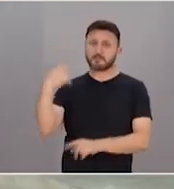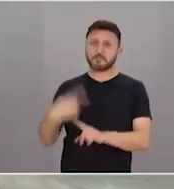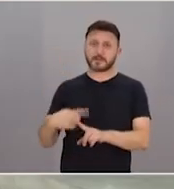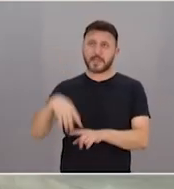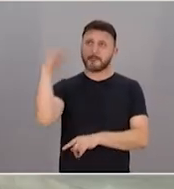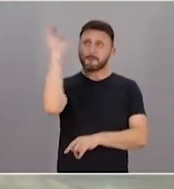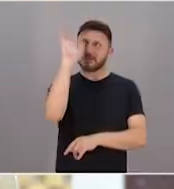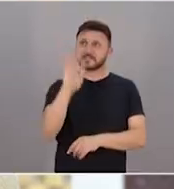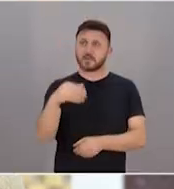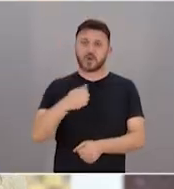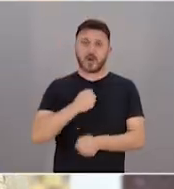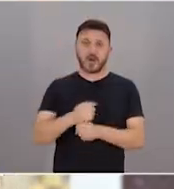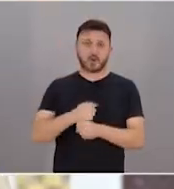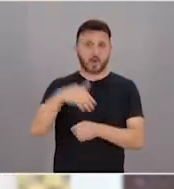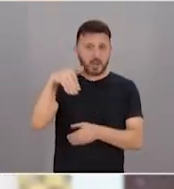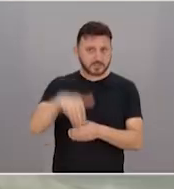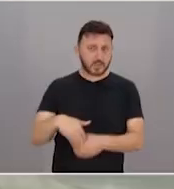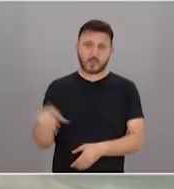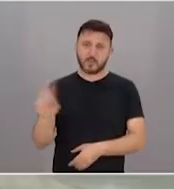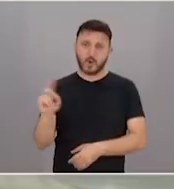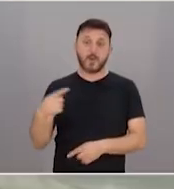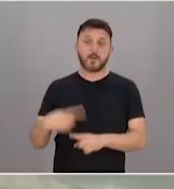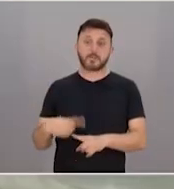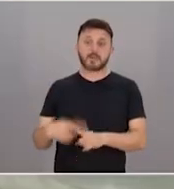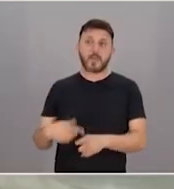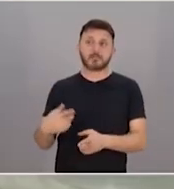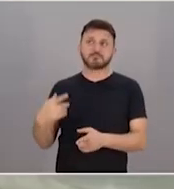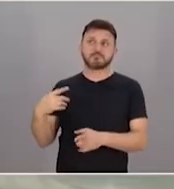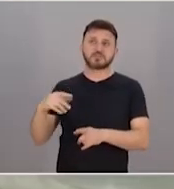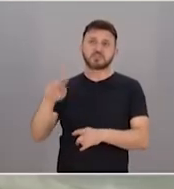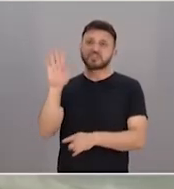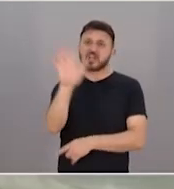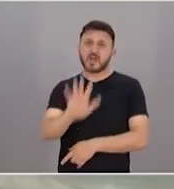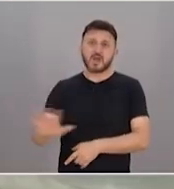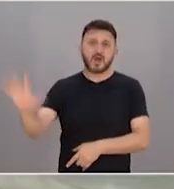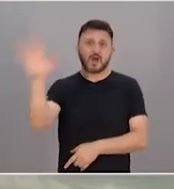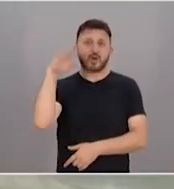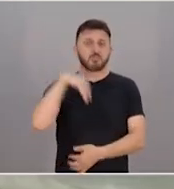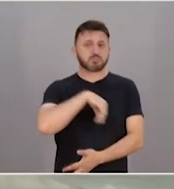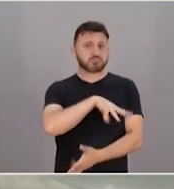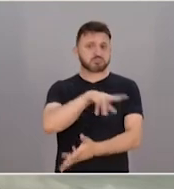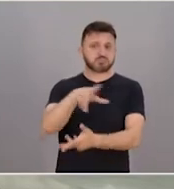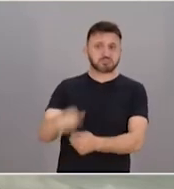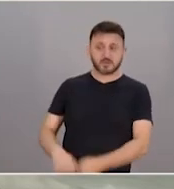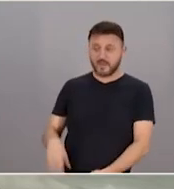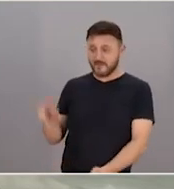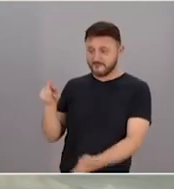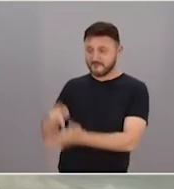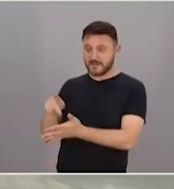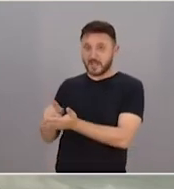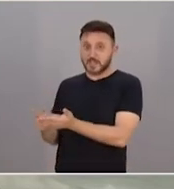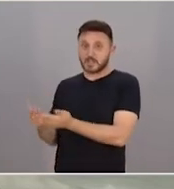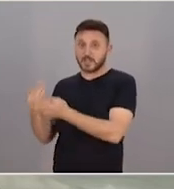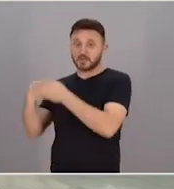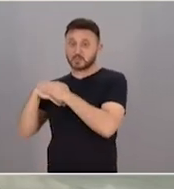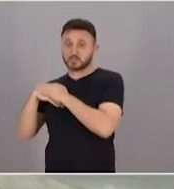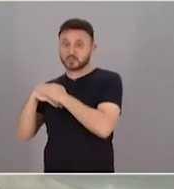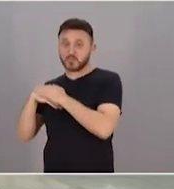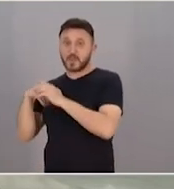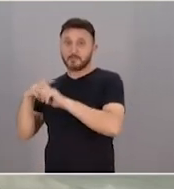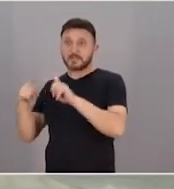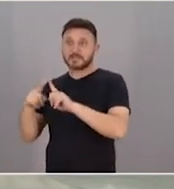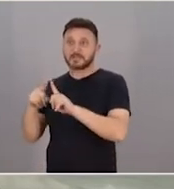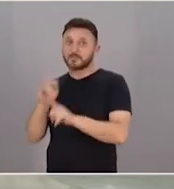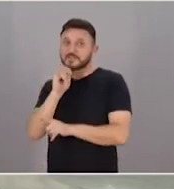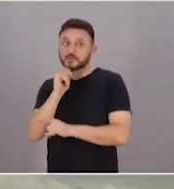ano de eleição, é porque isso é um fenômeno geral, onde as verdades foram relativizadas, onde